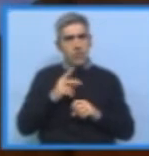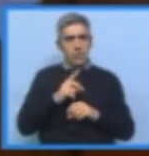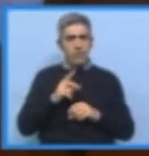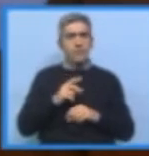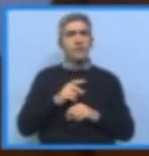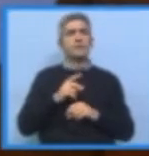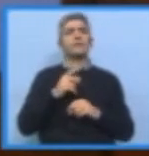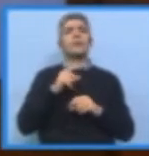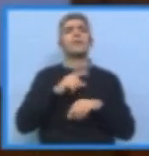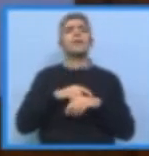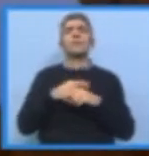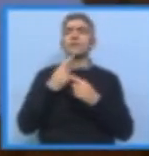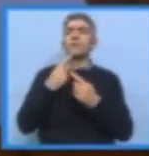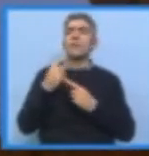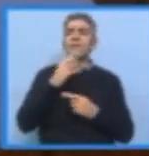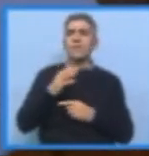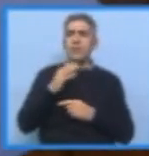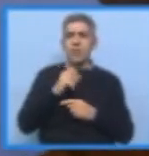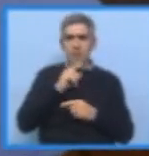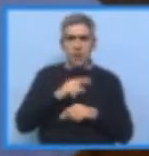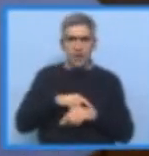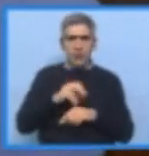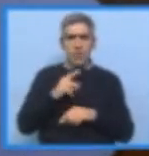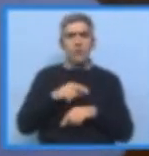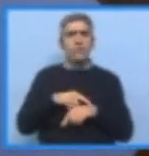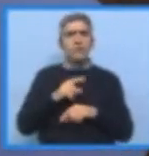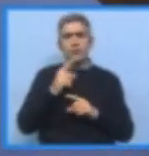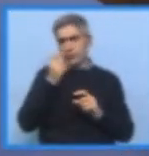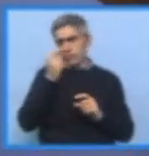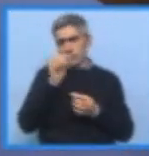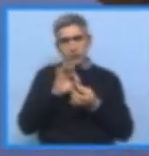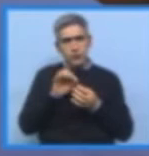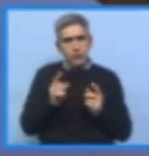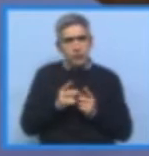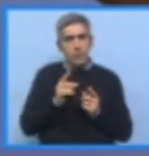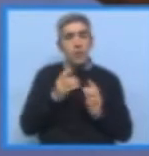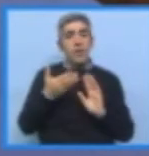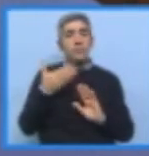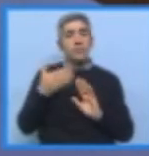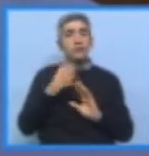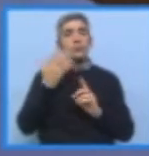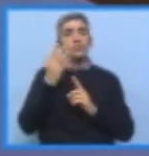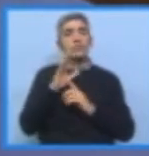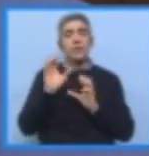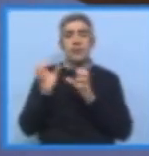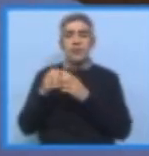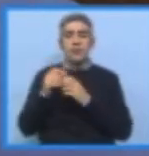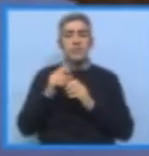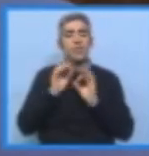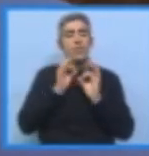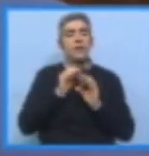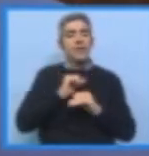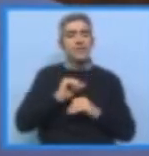estes casos? Às vezes isto são questões de minutos ou de segundos. Numa situação de emergência, quando chega a equipa de emergência dos cuidados